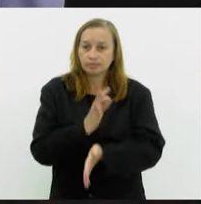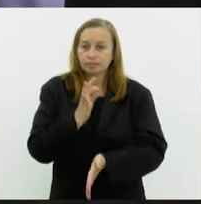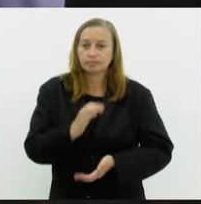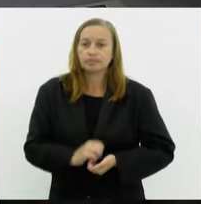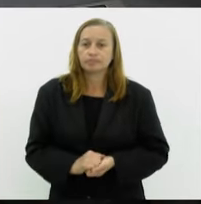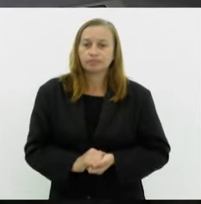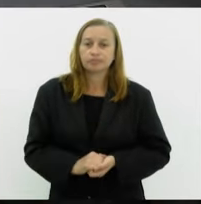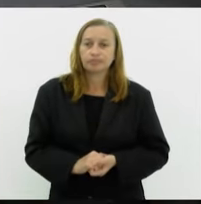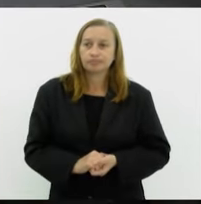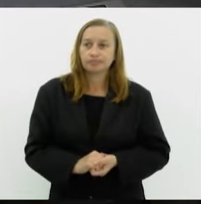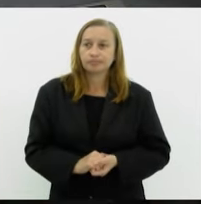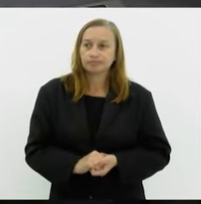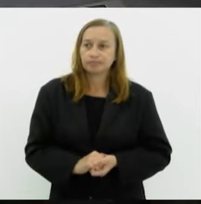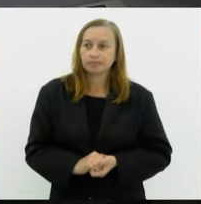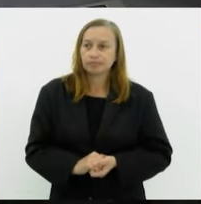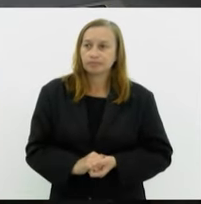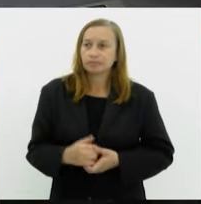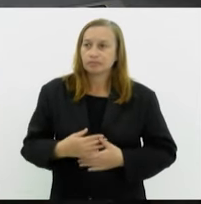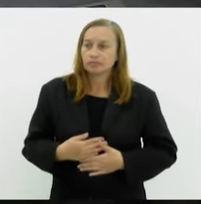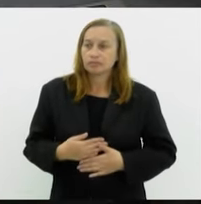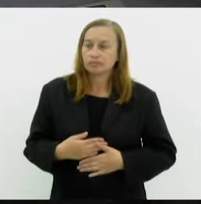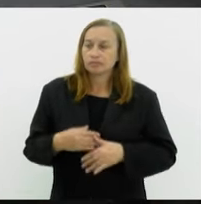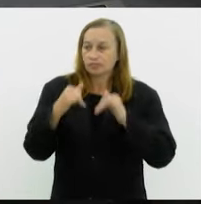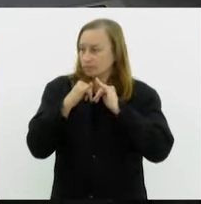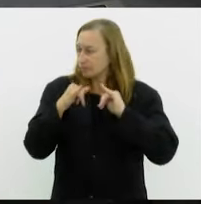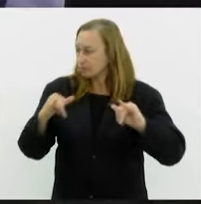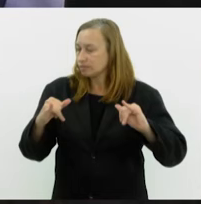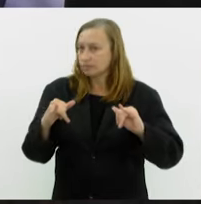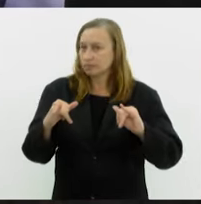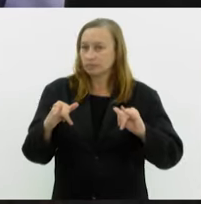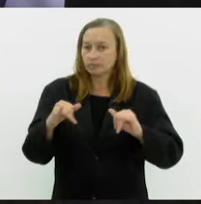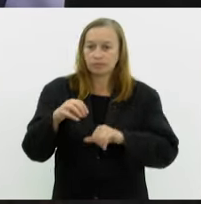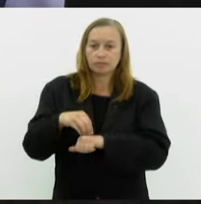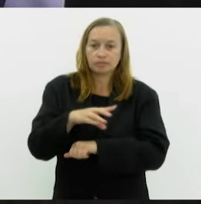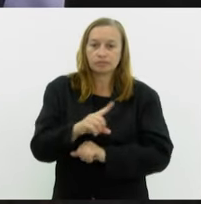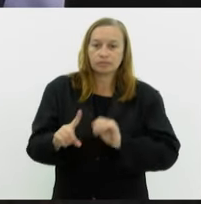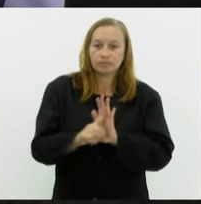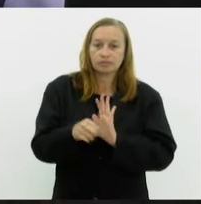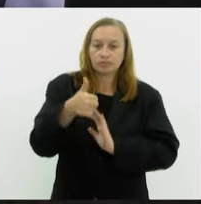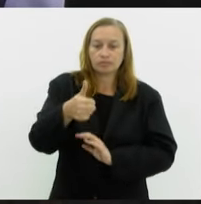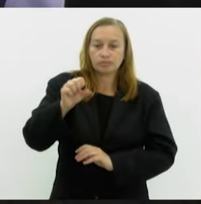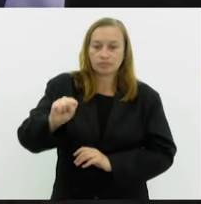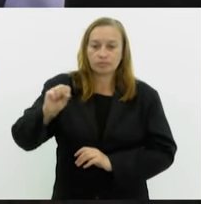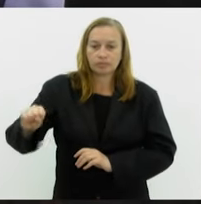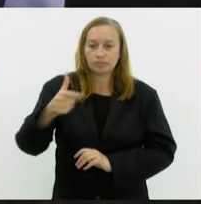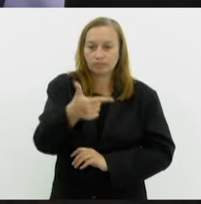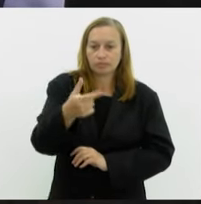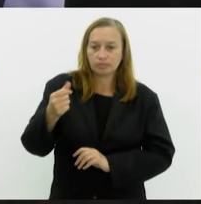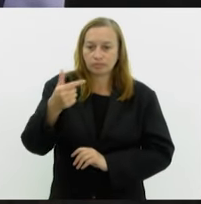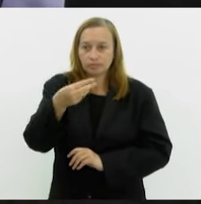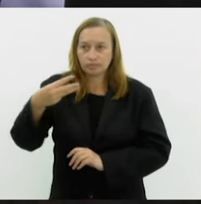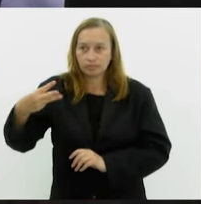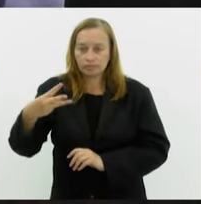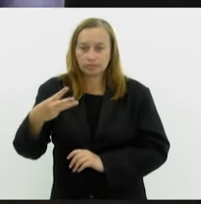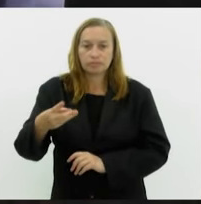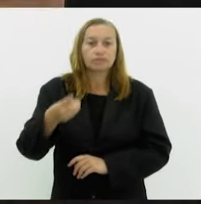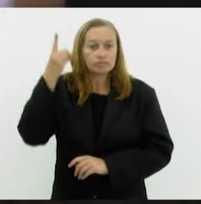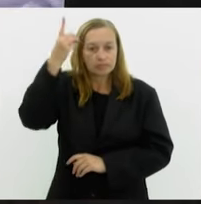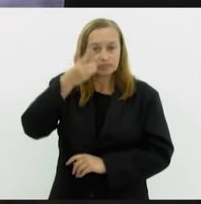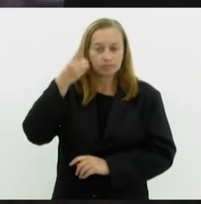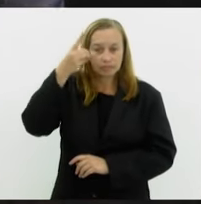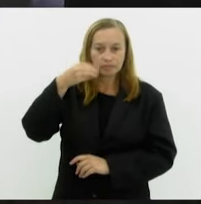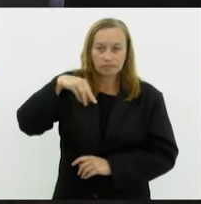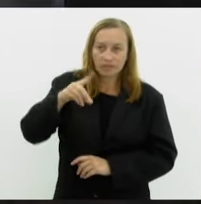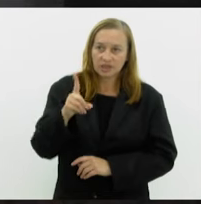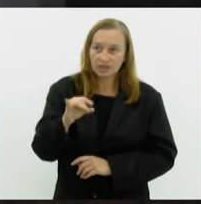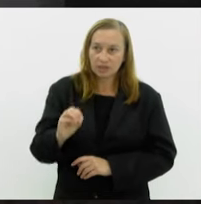publicação. Anuncio indicação legislativa número 188/2023, de autoria do deputado